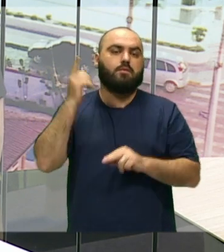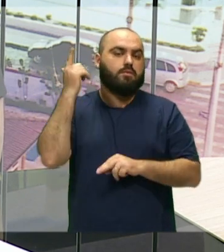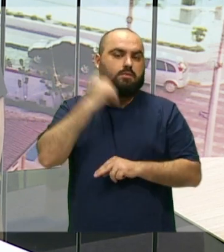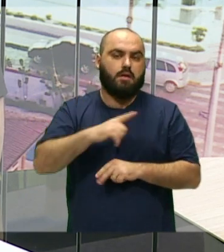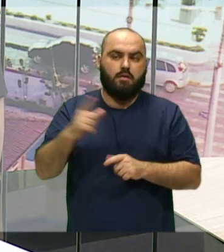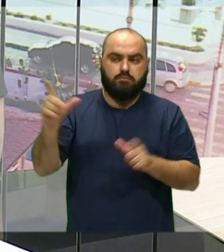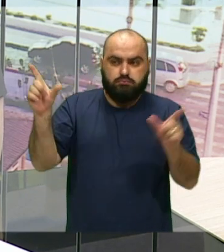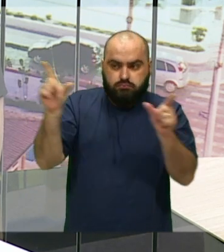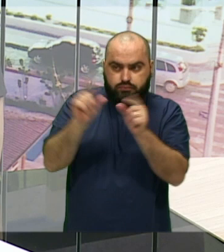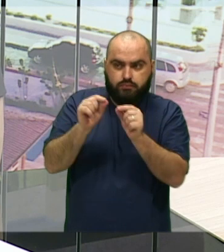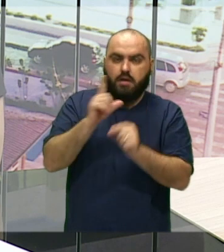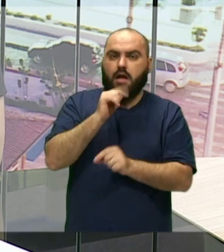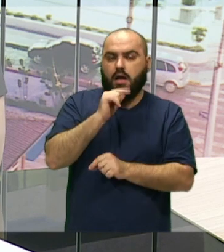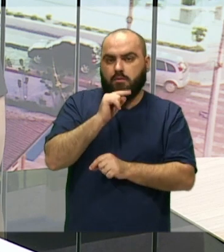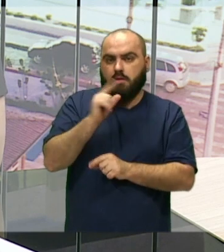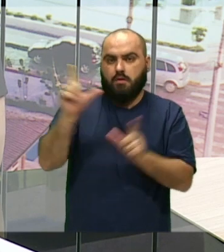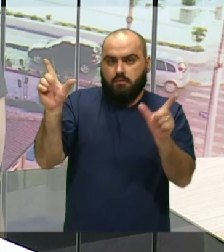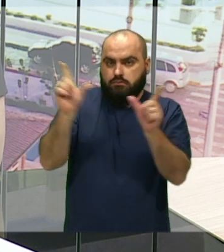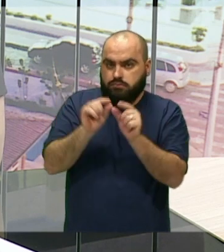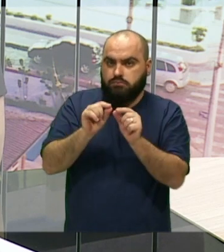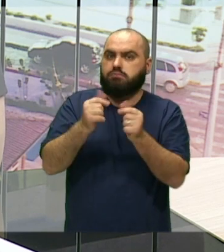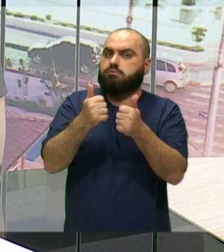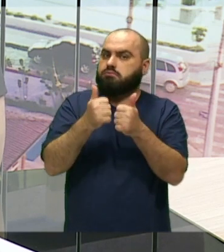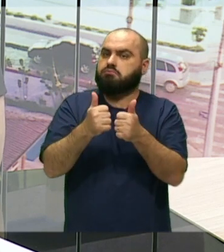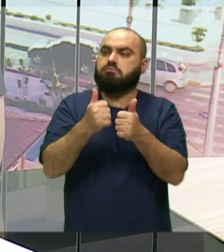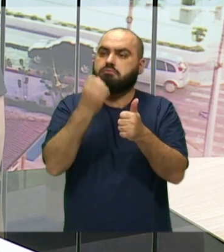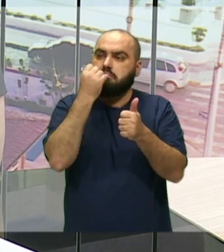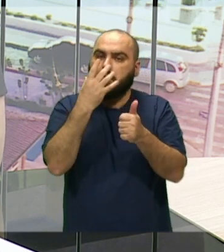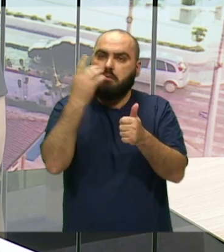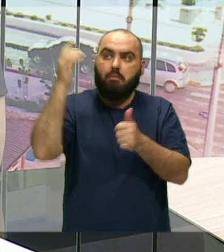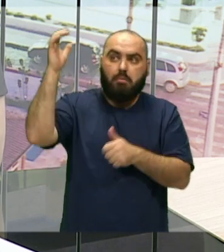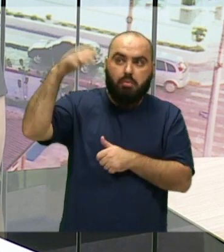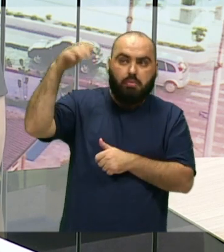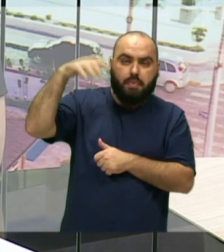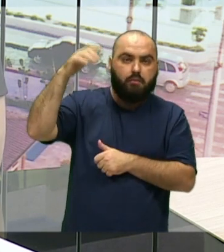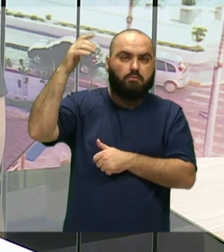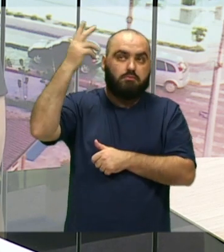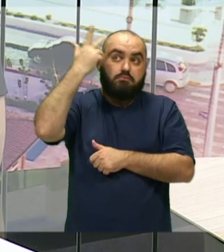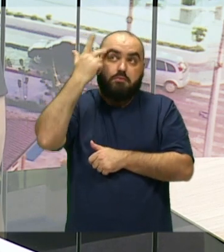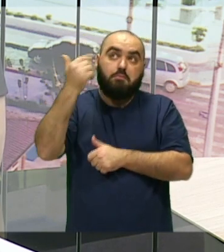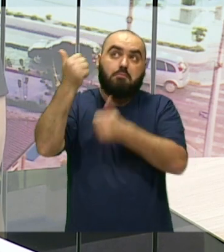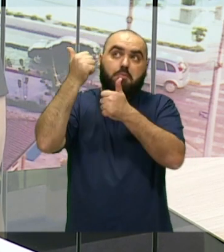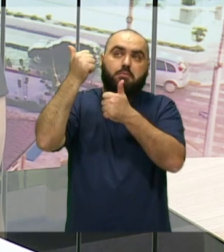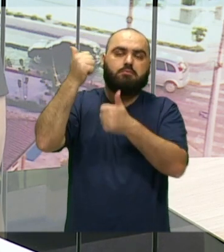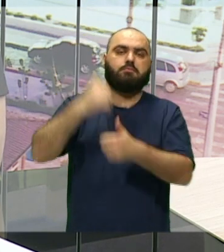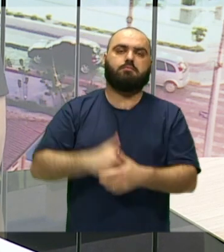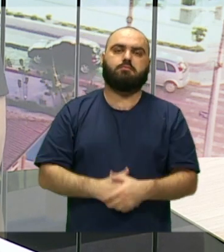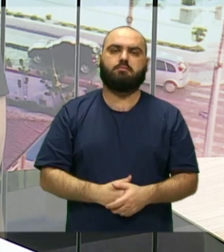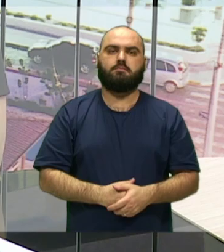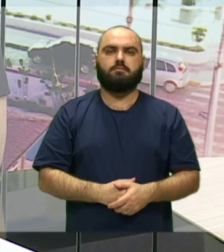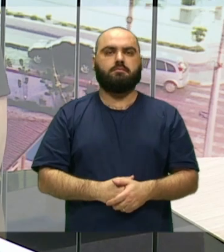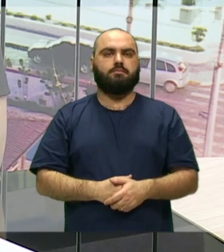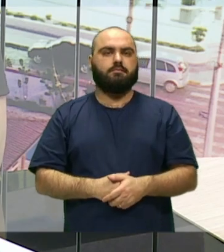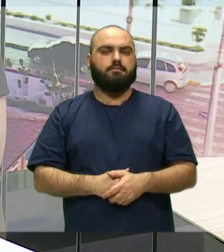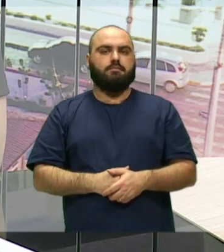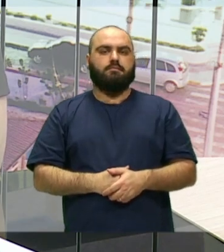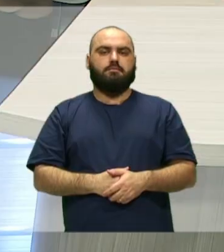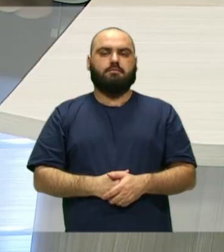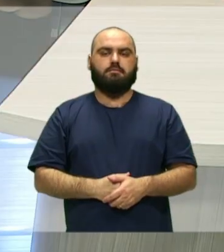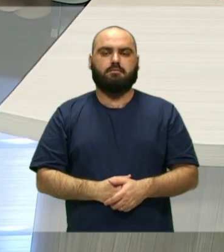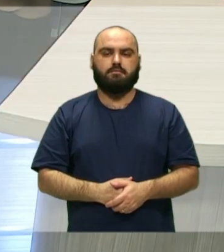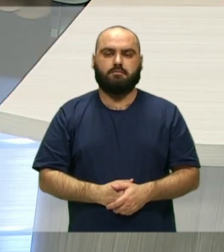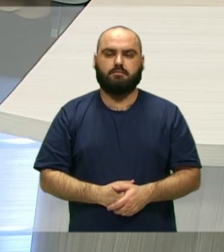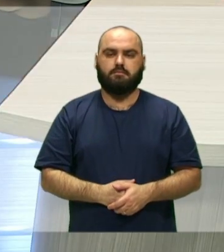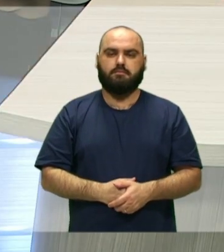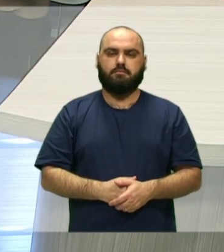de de água né utiliza os próprios recursos naturais eh O que é difícil assim da gente